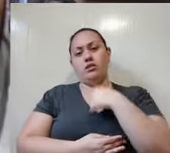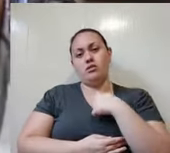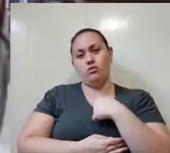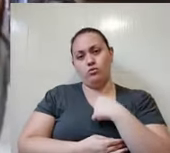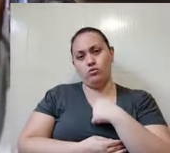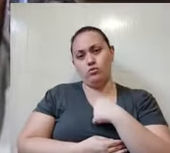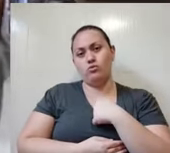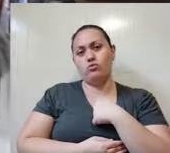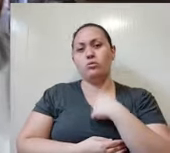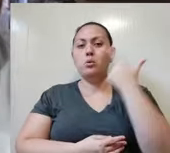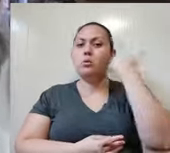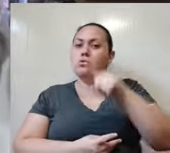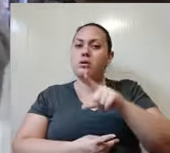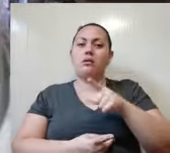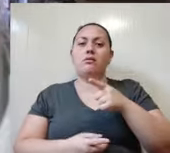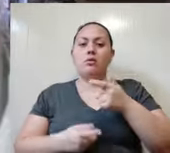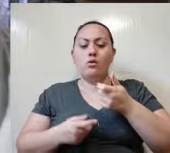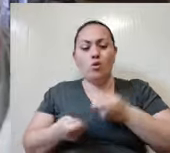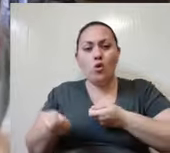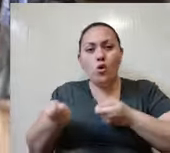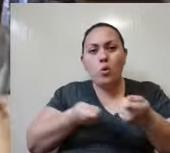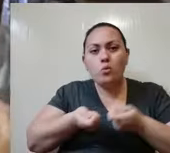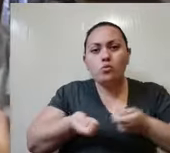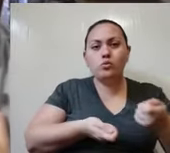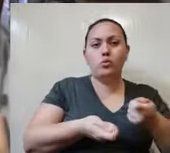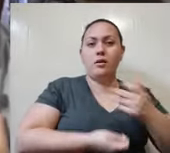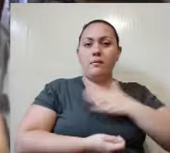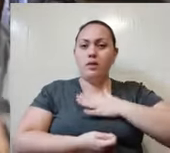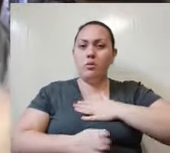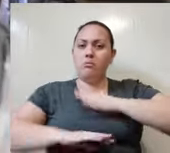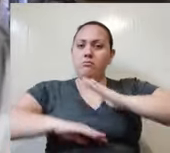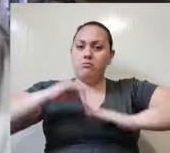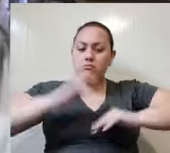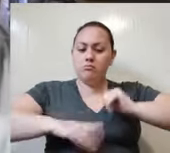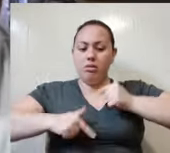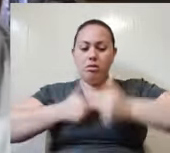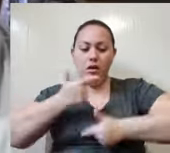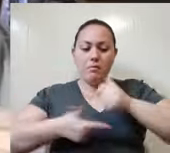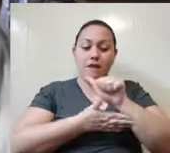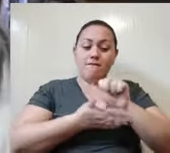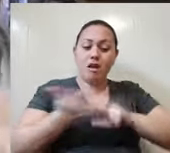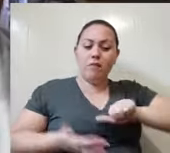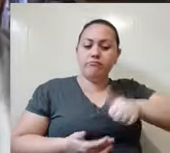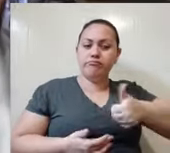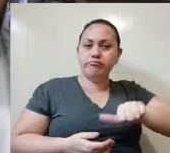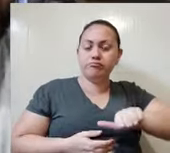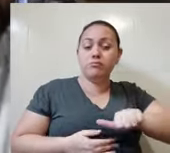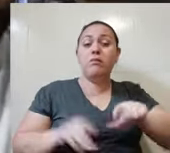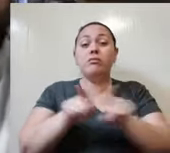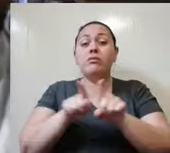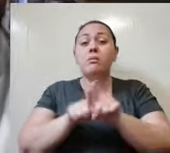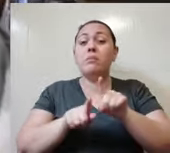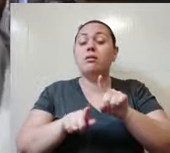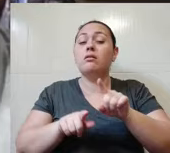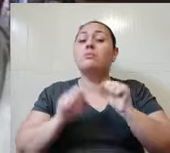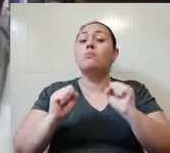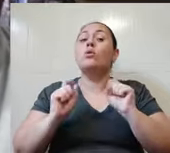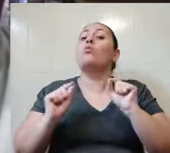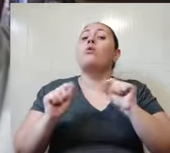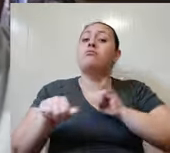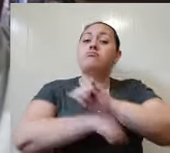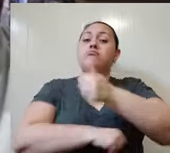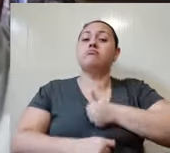conseguir avaliar de uma forma adequada o próprio desempenho, como também uma baixa autoestima que também vai causar esse